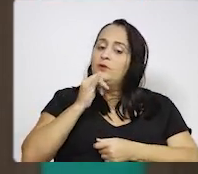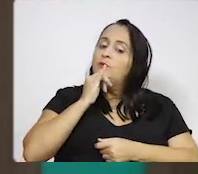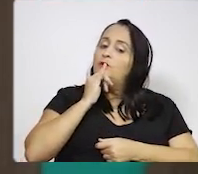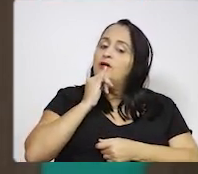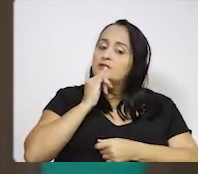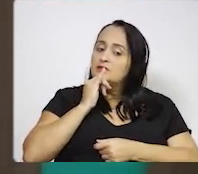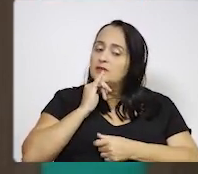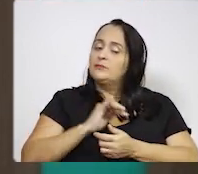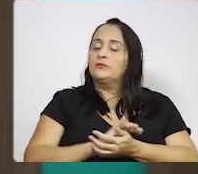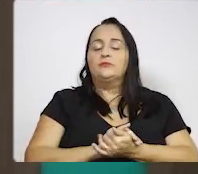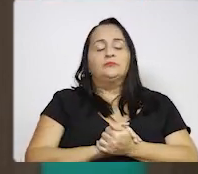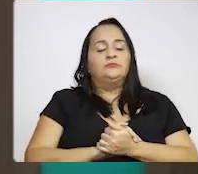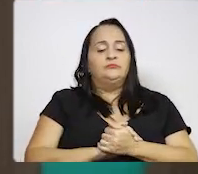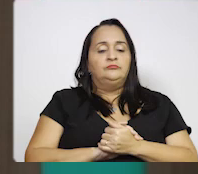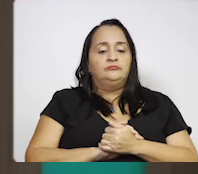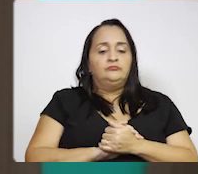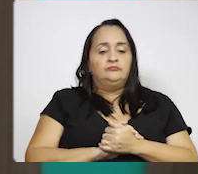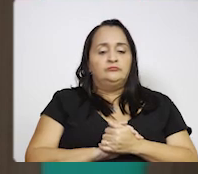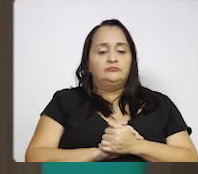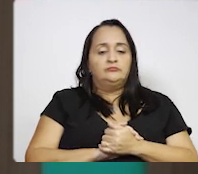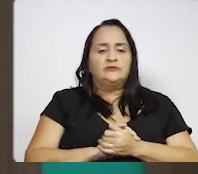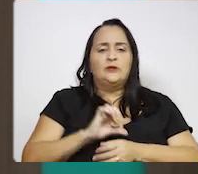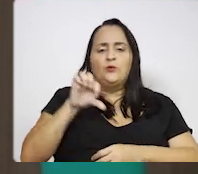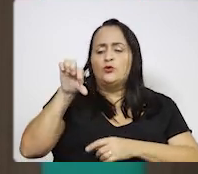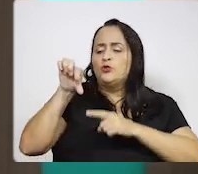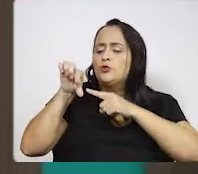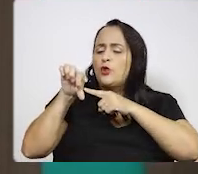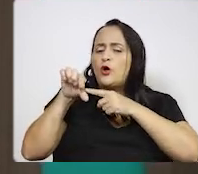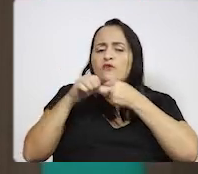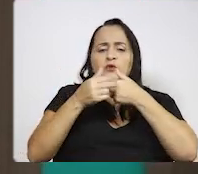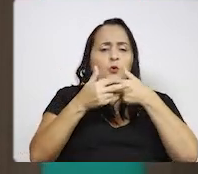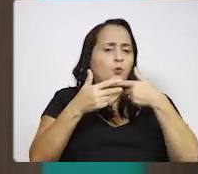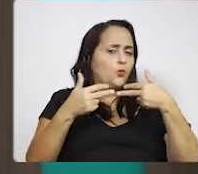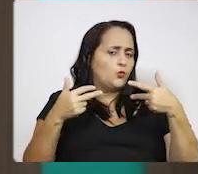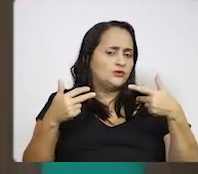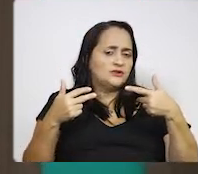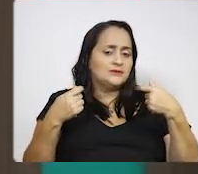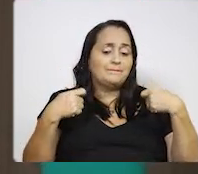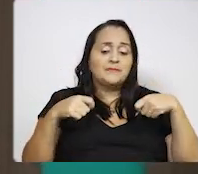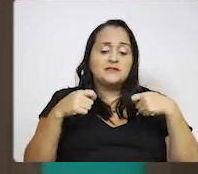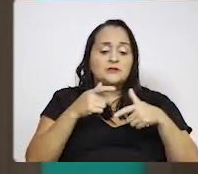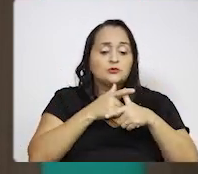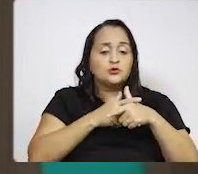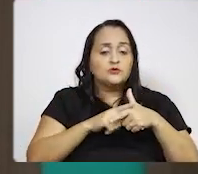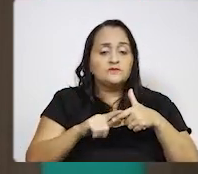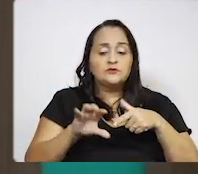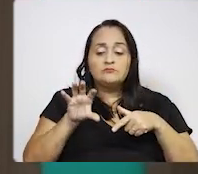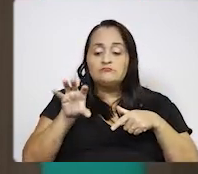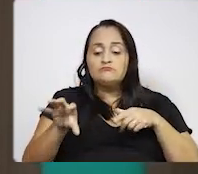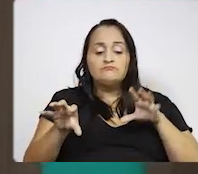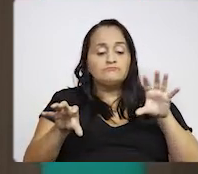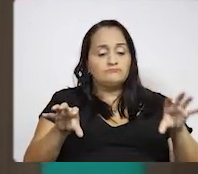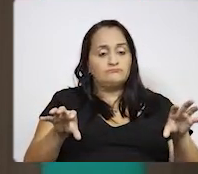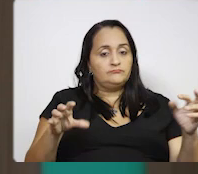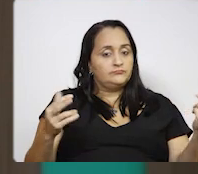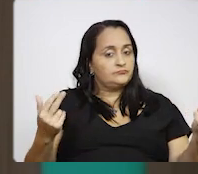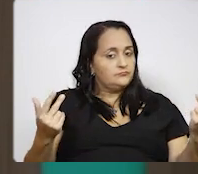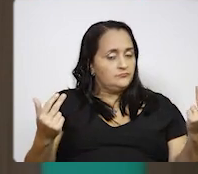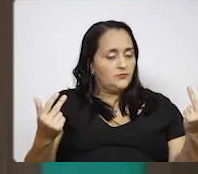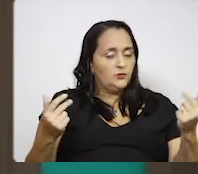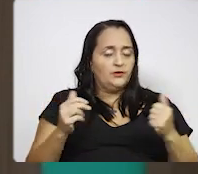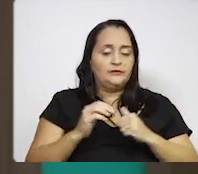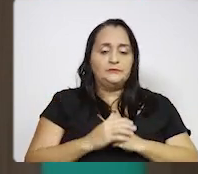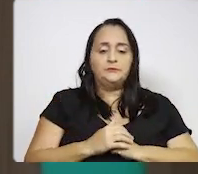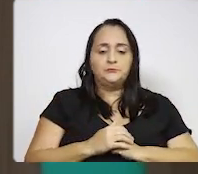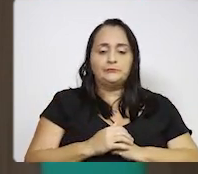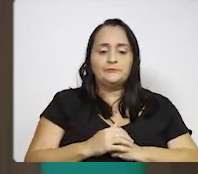tá? 9 meios. Então, eu tenho 9 coisas para dividir em duas partes, tá? Então, vamos